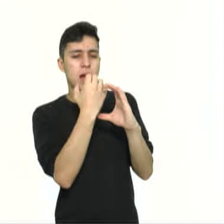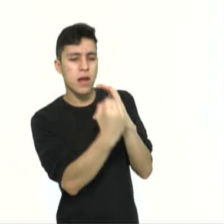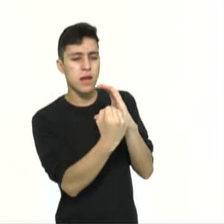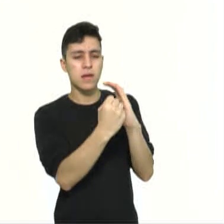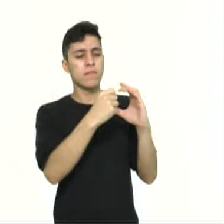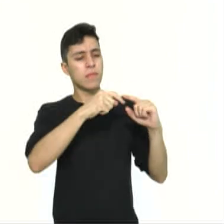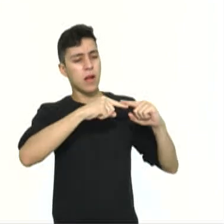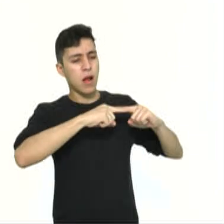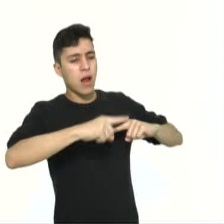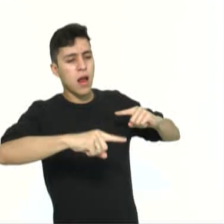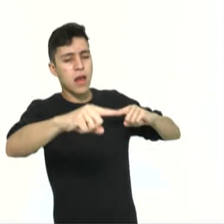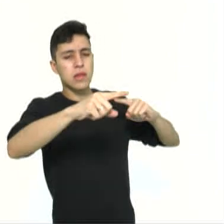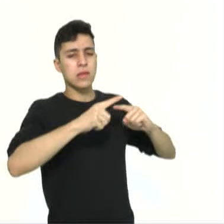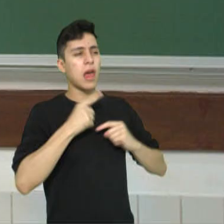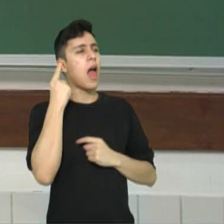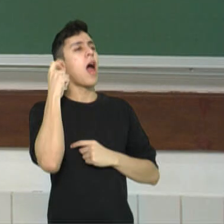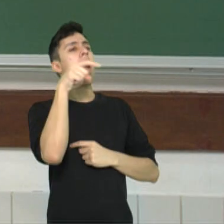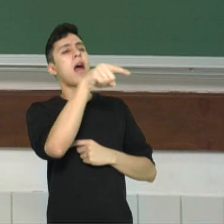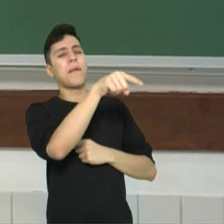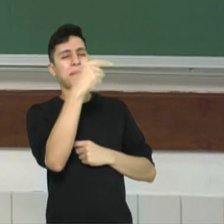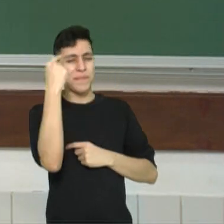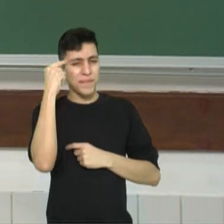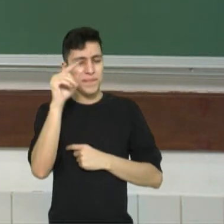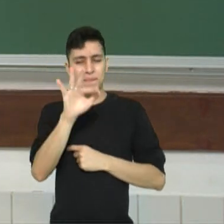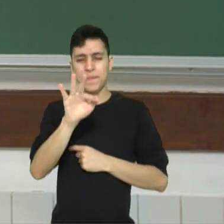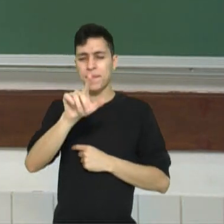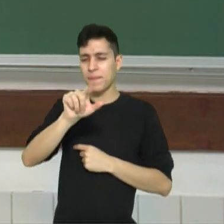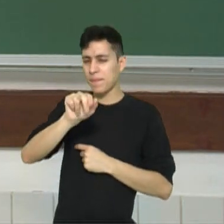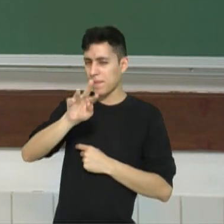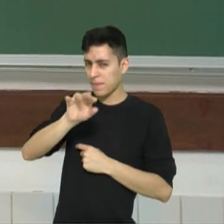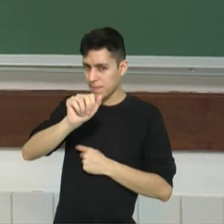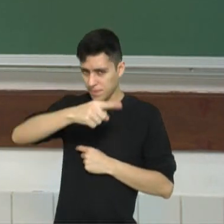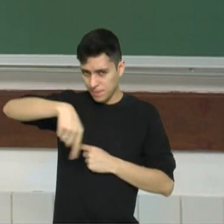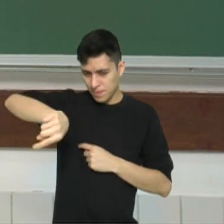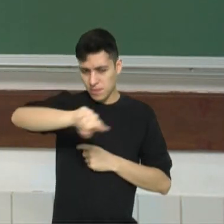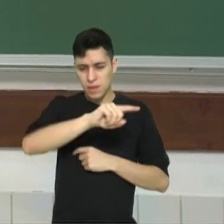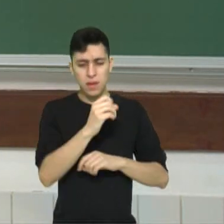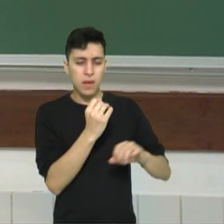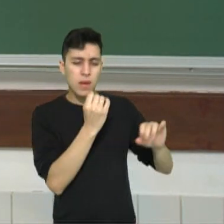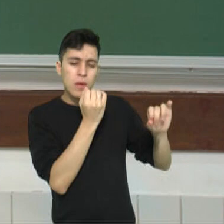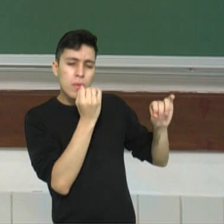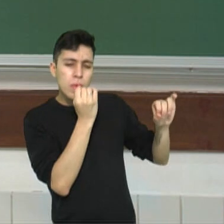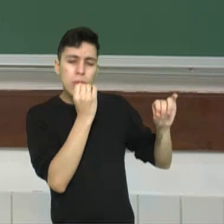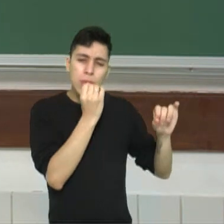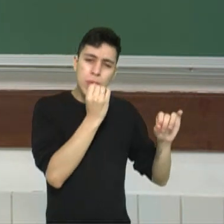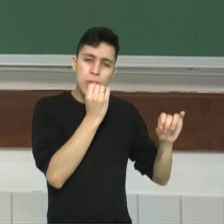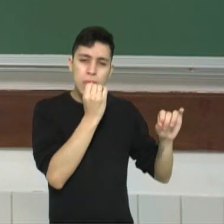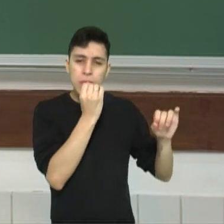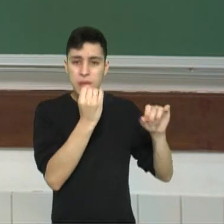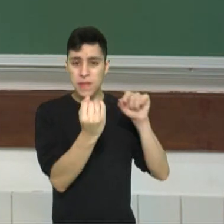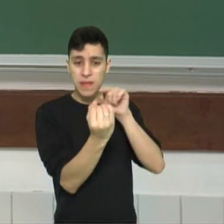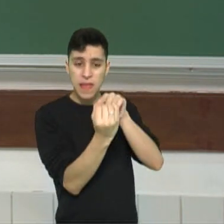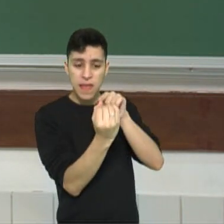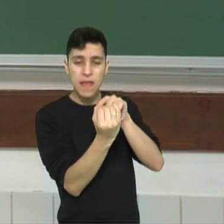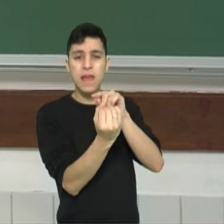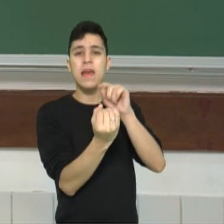tenha sonoridade. Então, aquela parte de uma flauta, por exemplo, ao qual você leva a sua boca, é justamente por ali que vai ter a entrada do som, que vai estar se